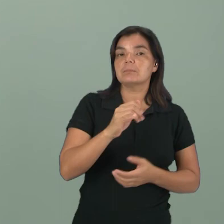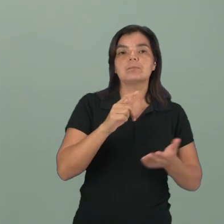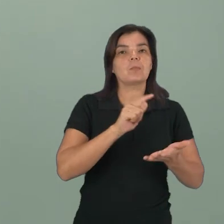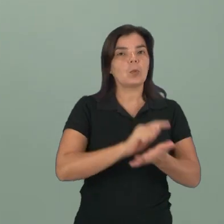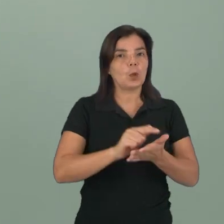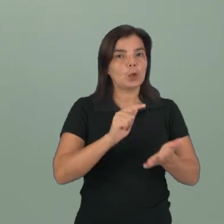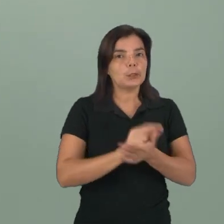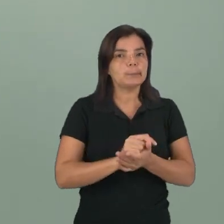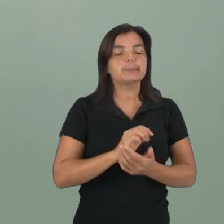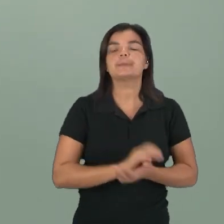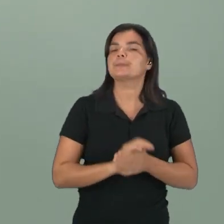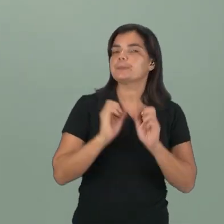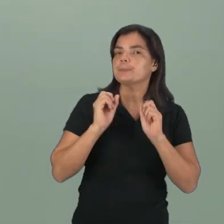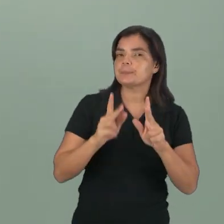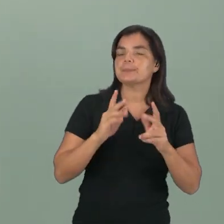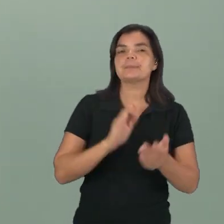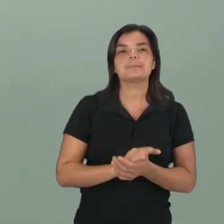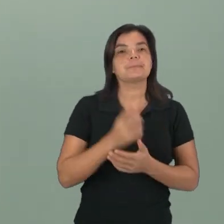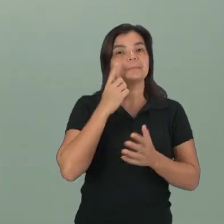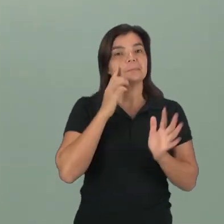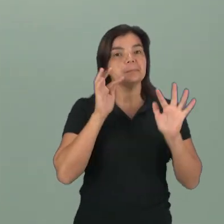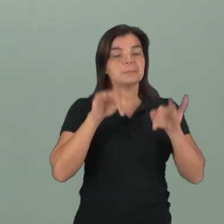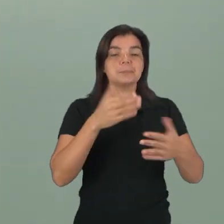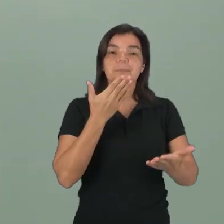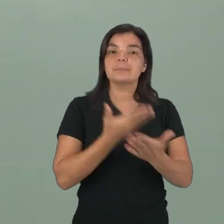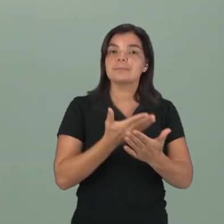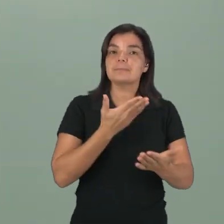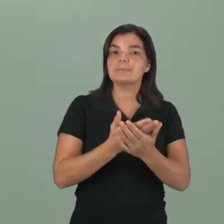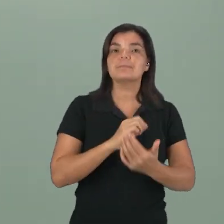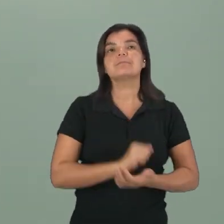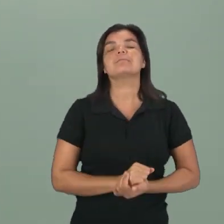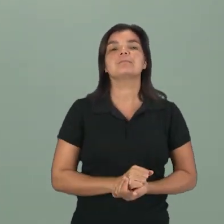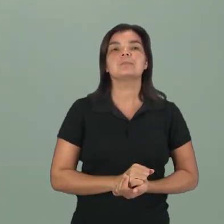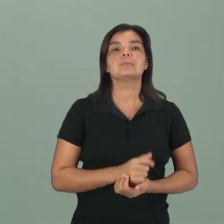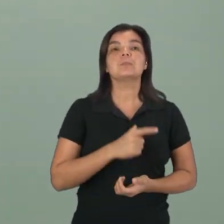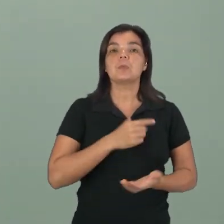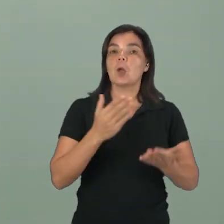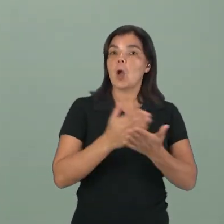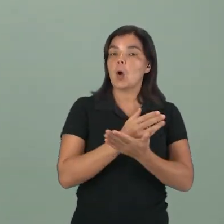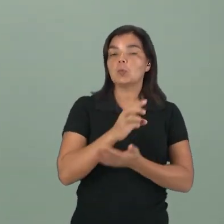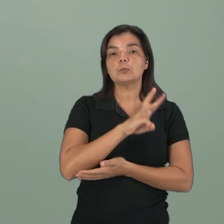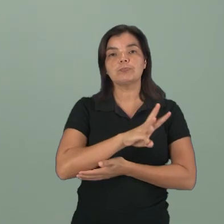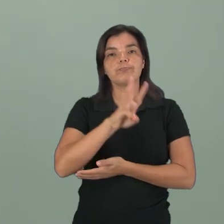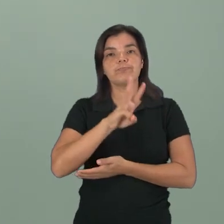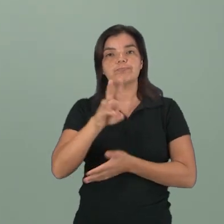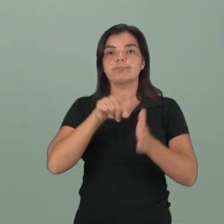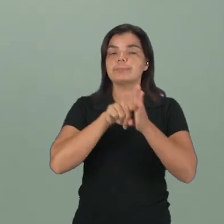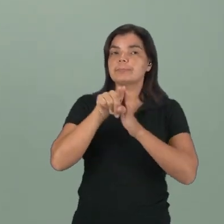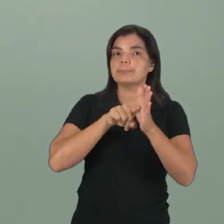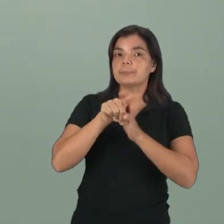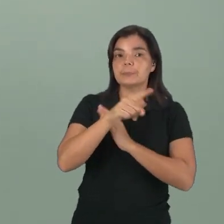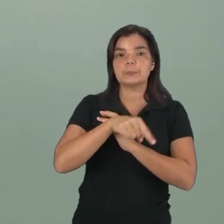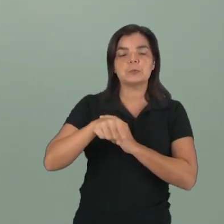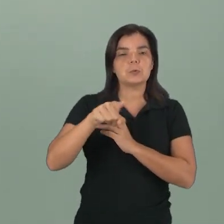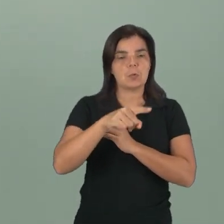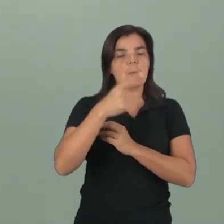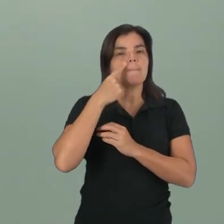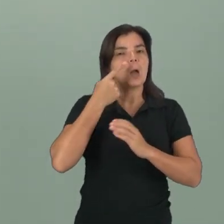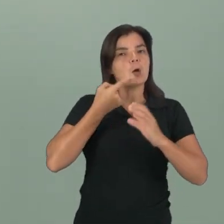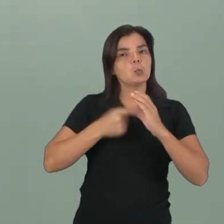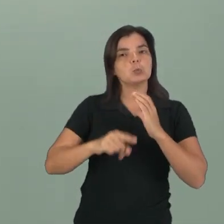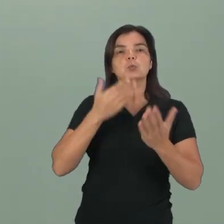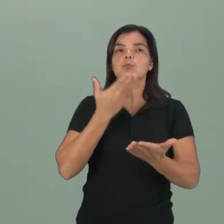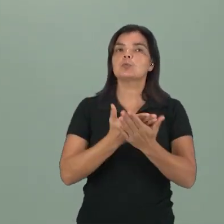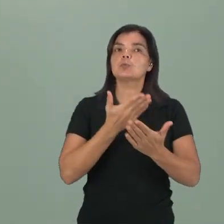limpa, ok? Então, com isso, a gente encerra a nossa aula de hoje. Temos aí algumas fontes de pesquisa para você poder se aprofundar